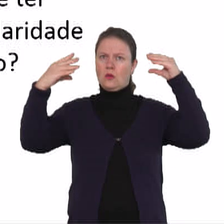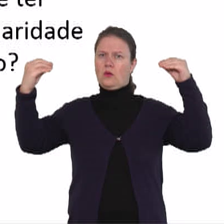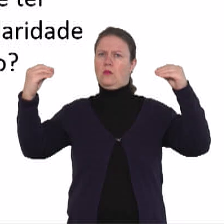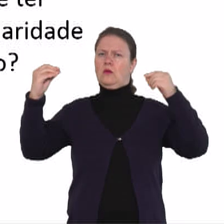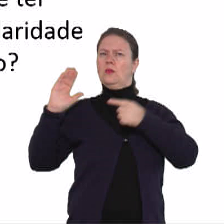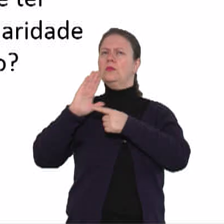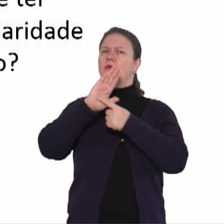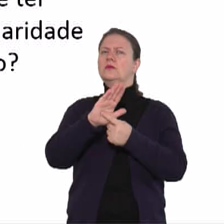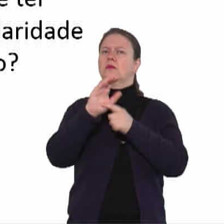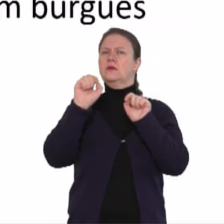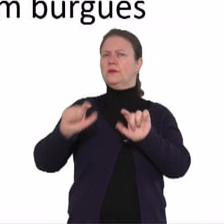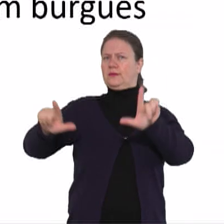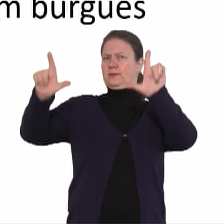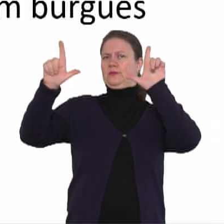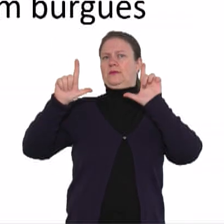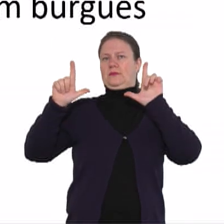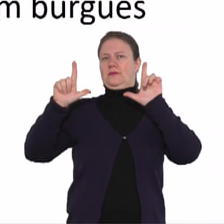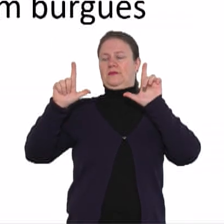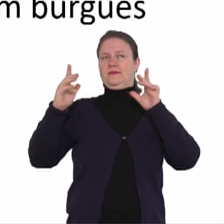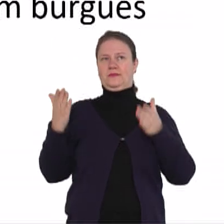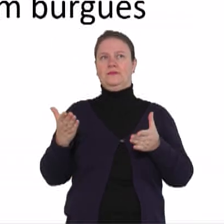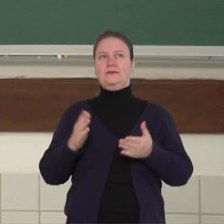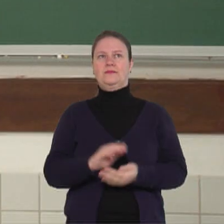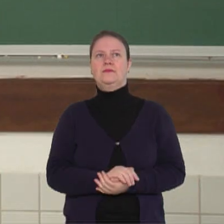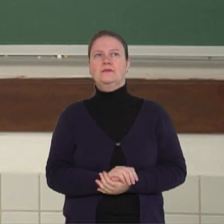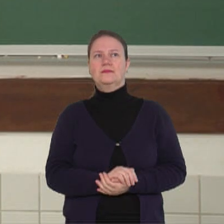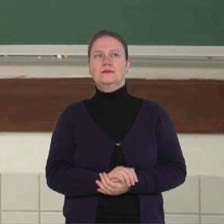Né? Então, aqui.